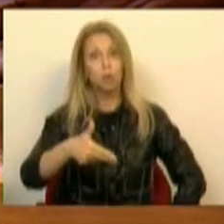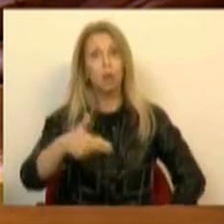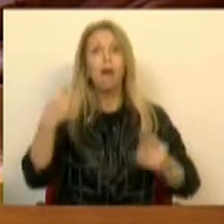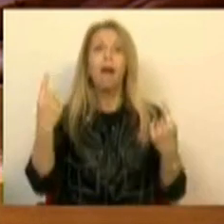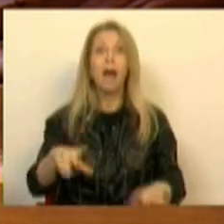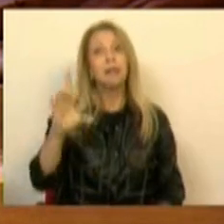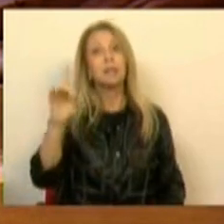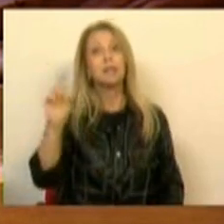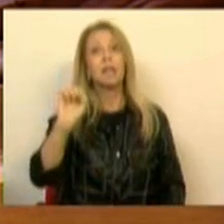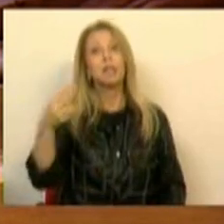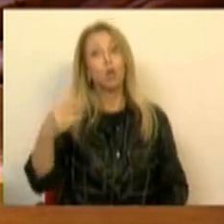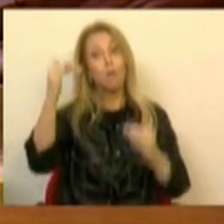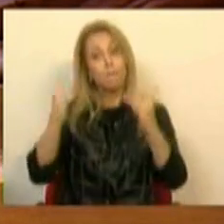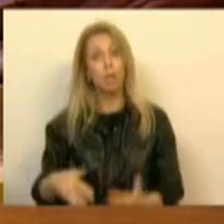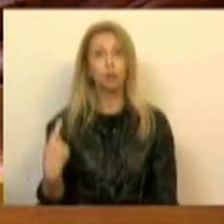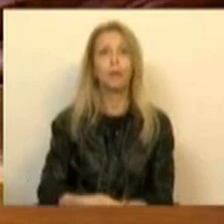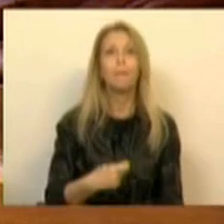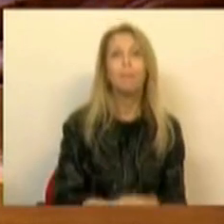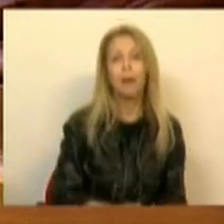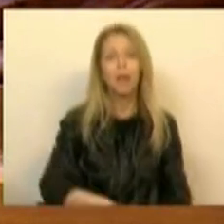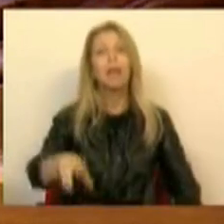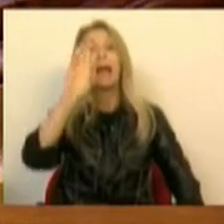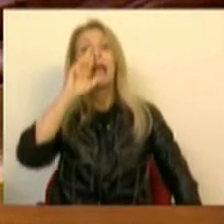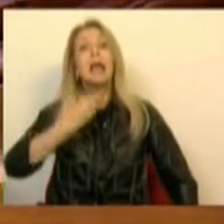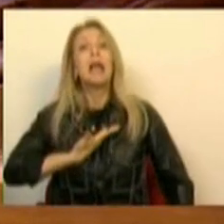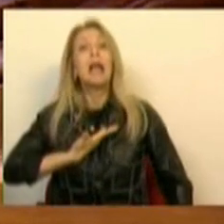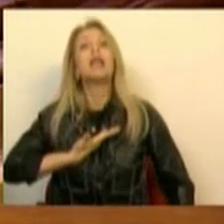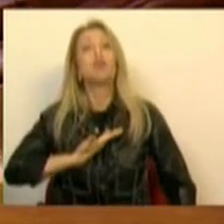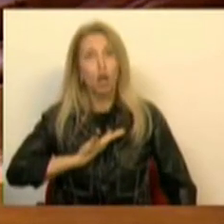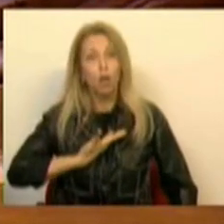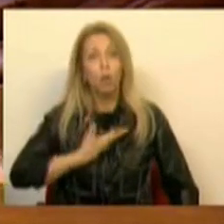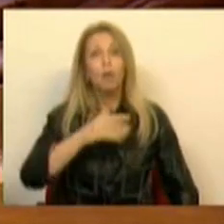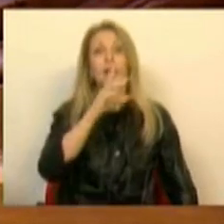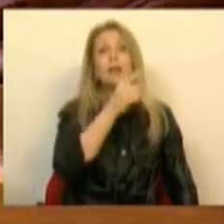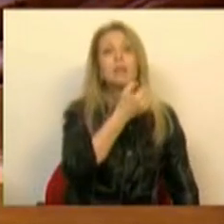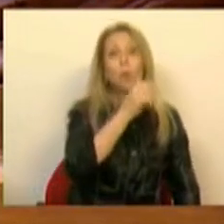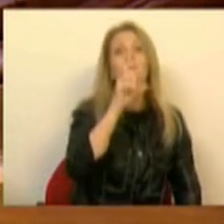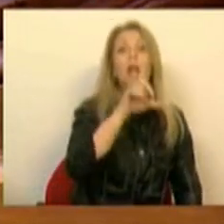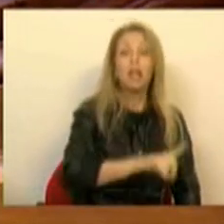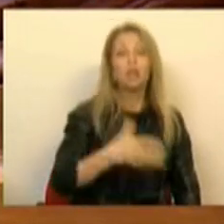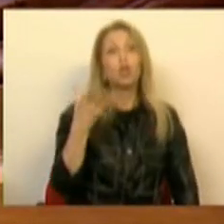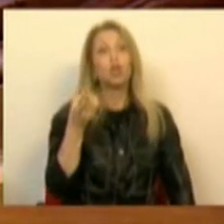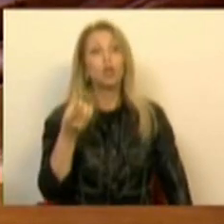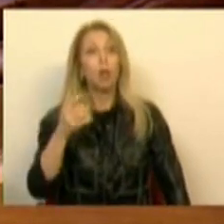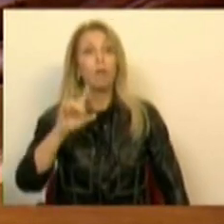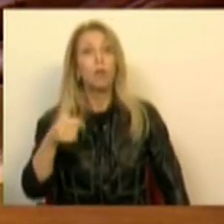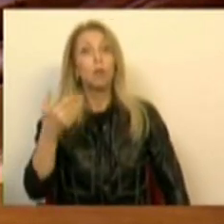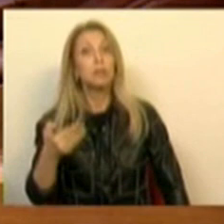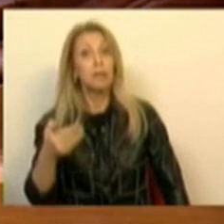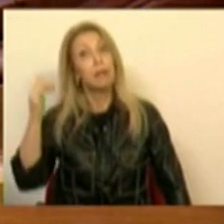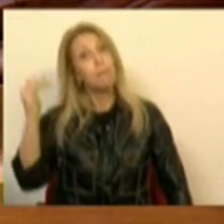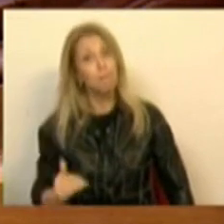pagos pelos cidadãos e num depósito de 50 litros de gasóleo há menos 17,9% de cidadãos. As pessoas